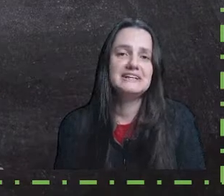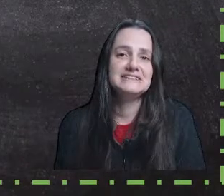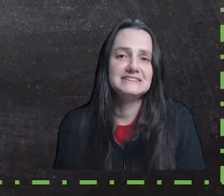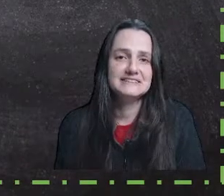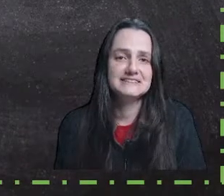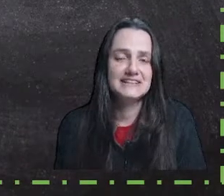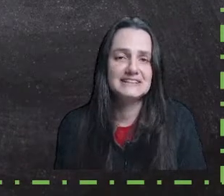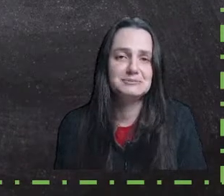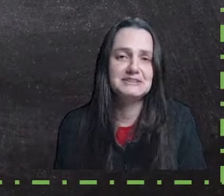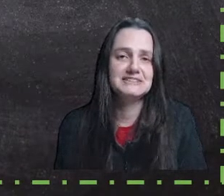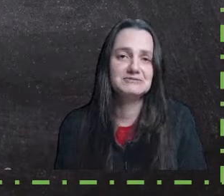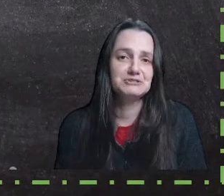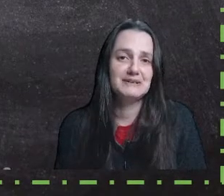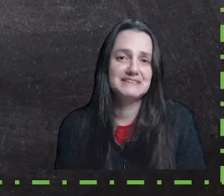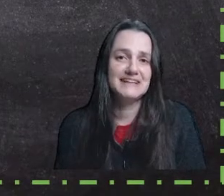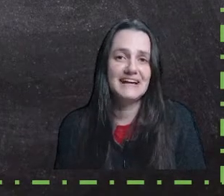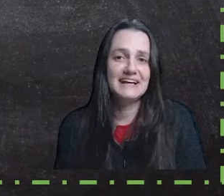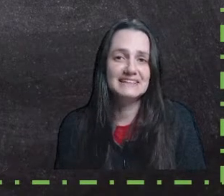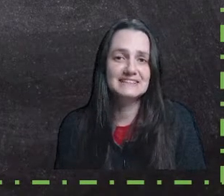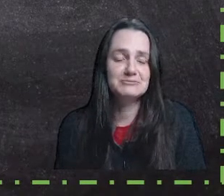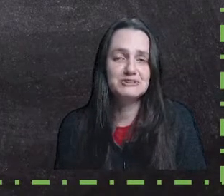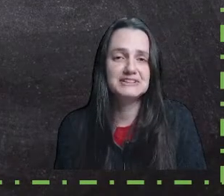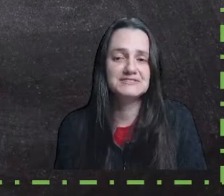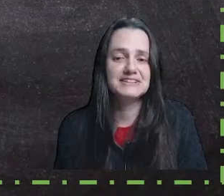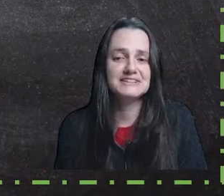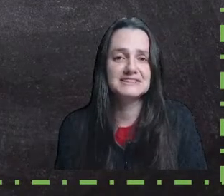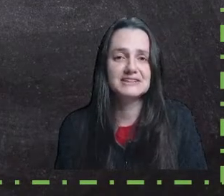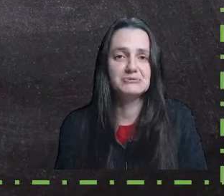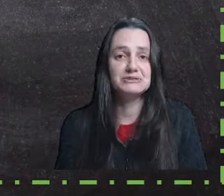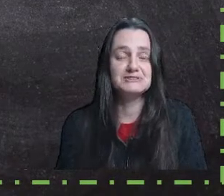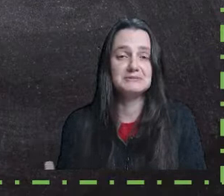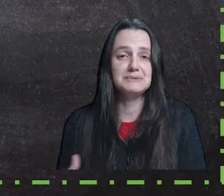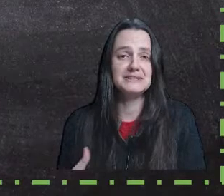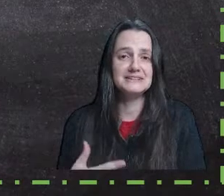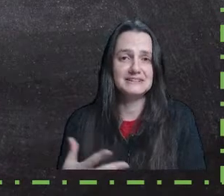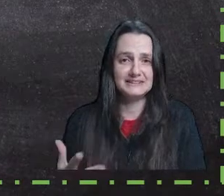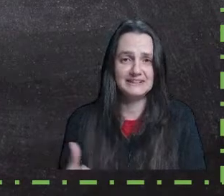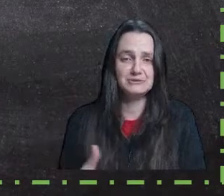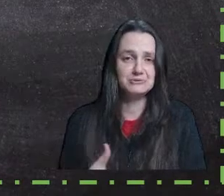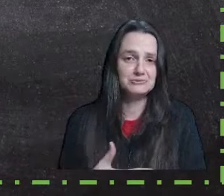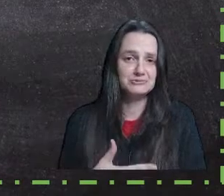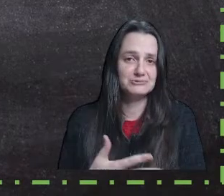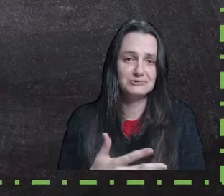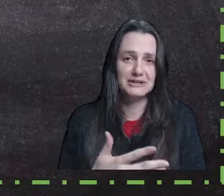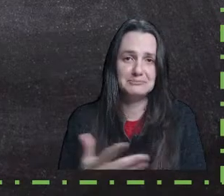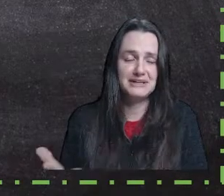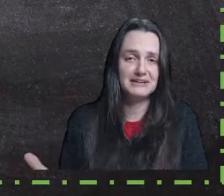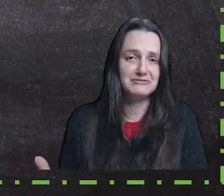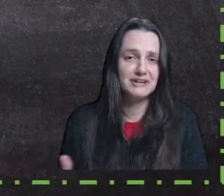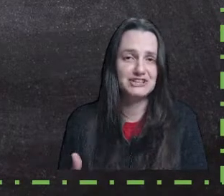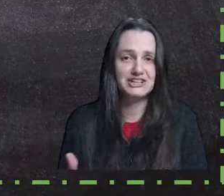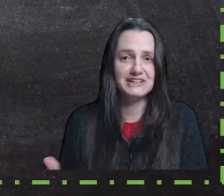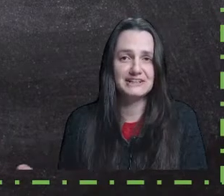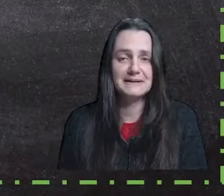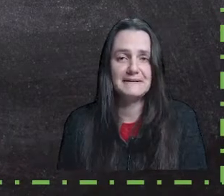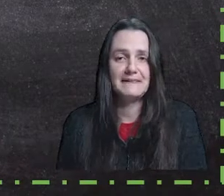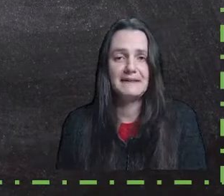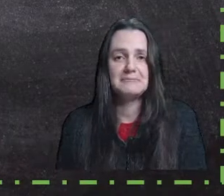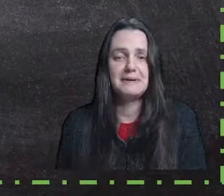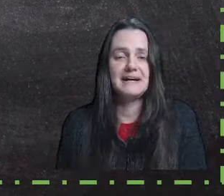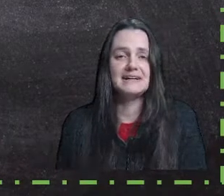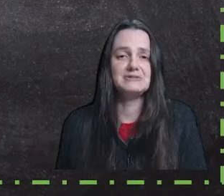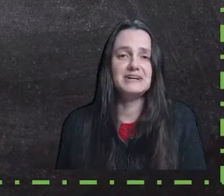Os pecuaristas, eles precisam de mais terras, muitas vezes quando se planta, né, o capim, a